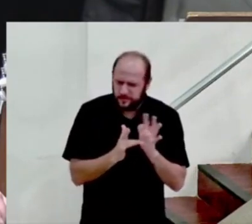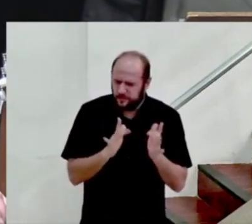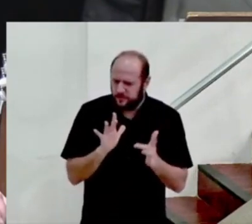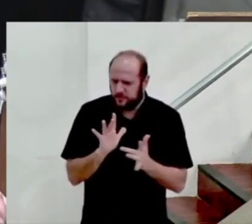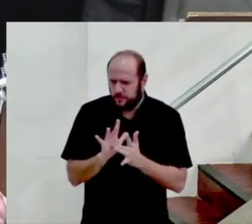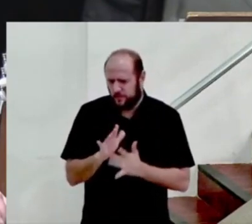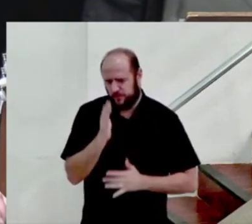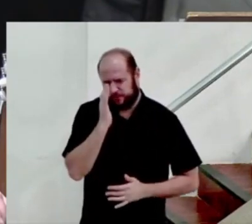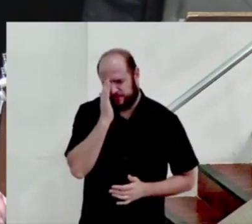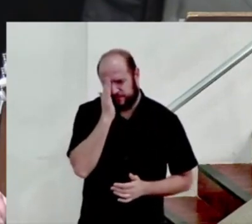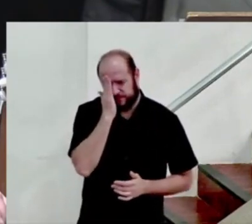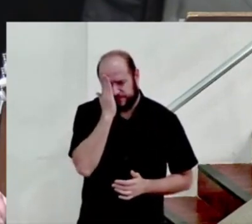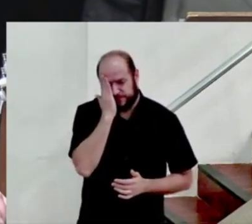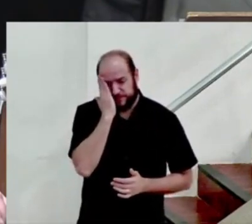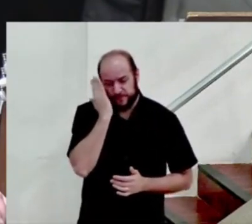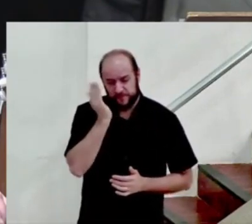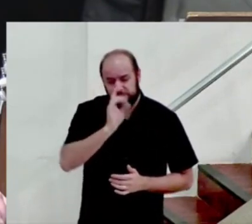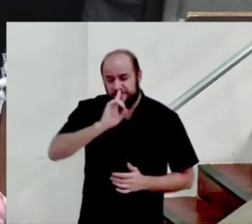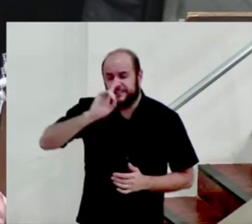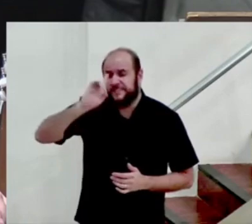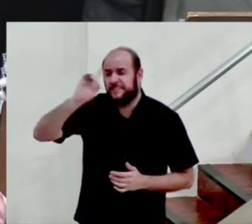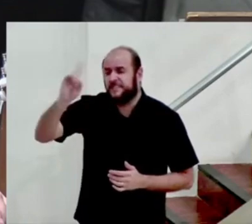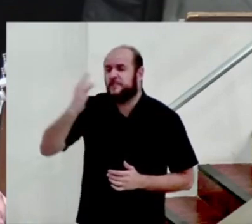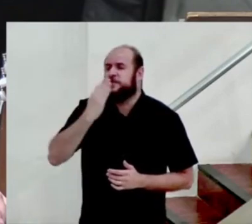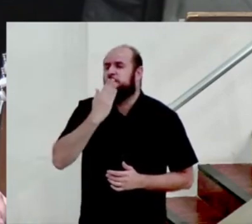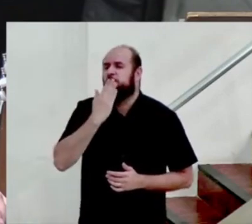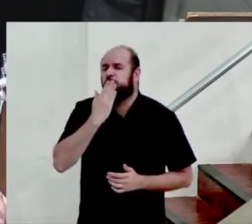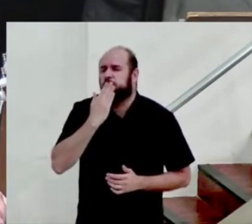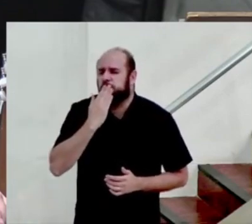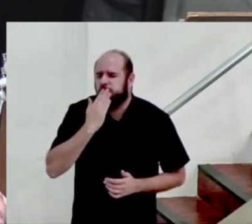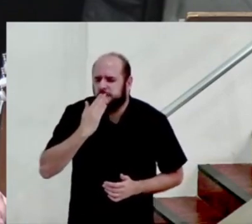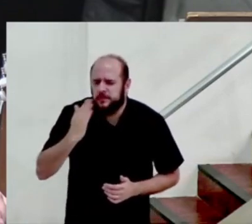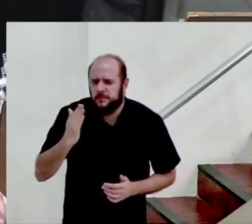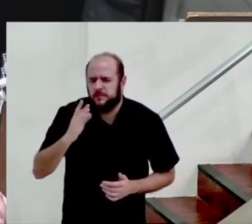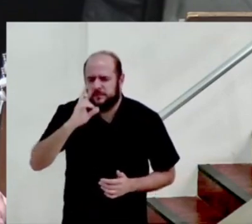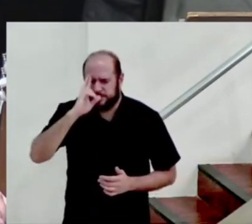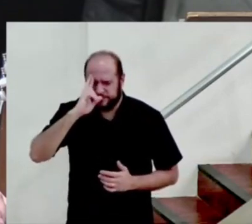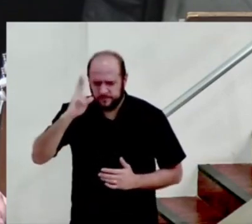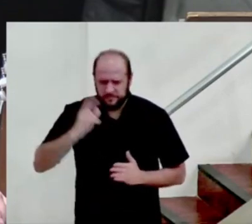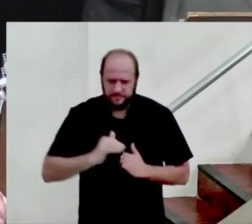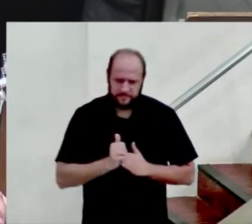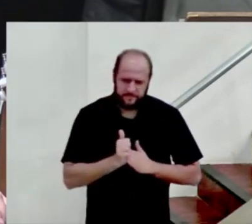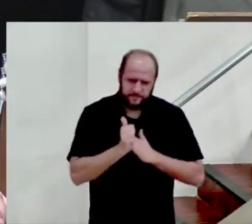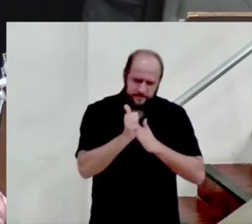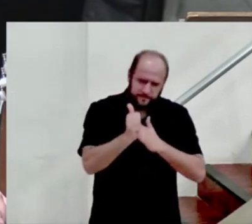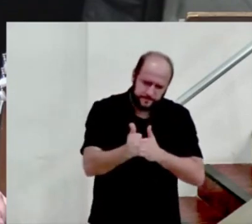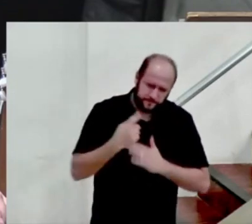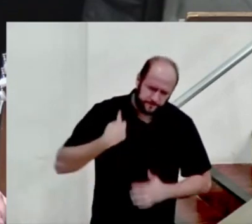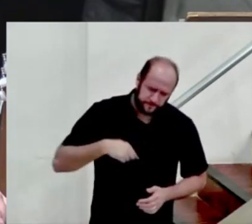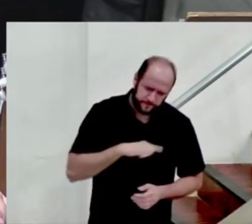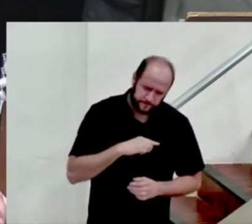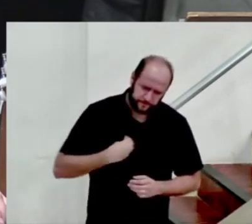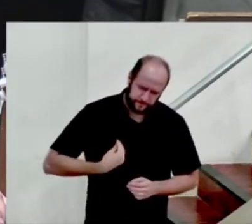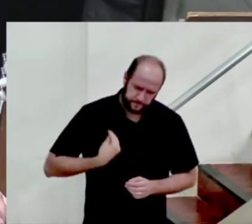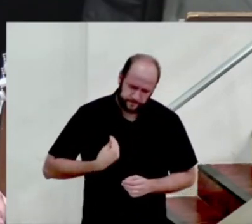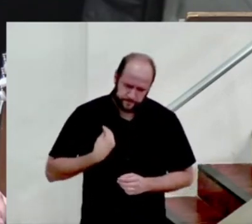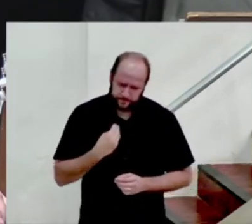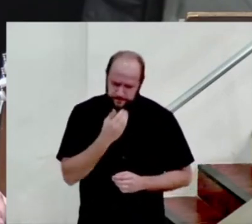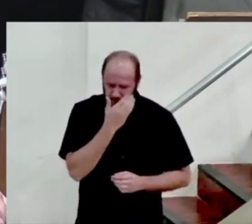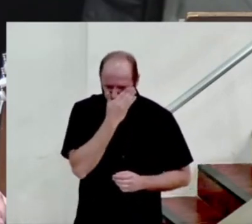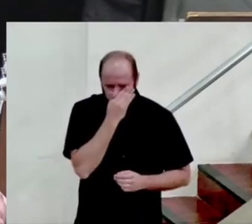Jesus. Ó Deus, o nosso pedido é que Tu nos conduzas a esta vida,